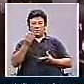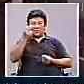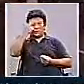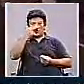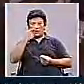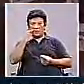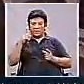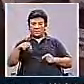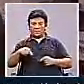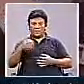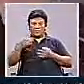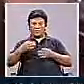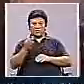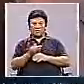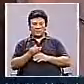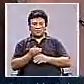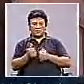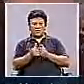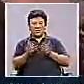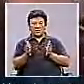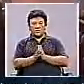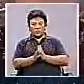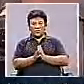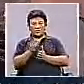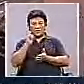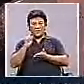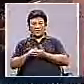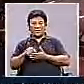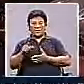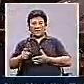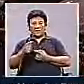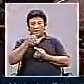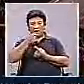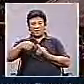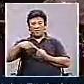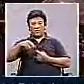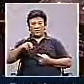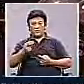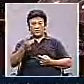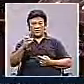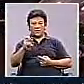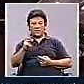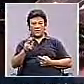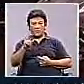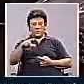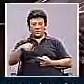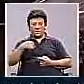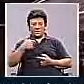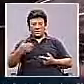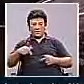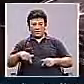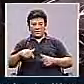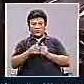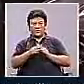conhecer neste Motor Festival. Todos os eventos vão acontecer à volta aqui do Museu do Caramulo, onde nos encontramos, portanto, todos os